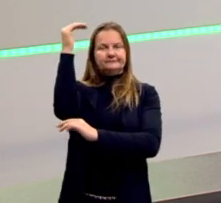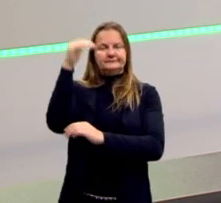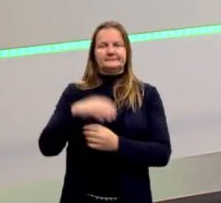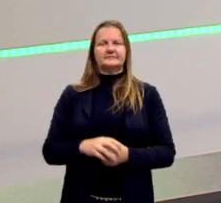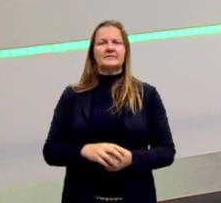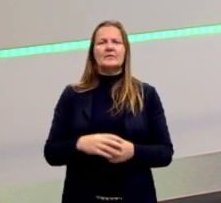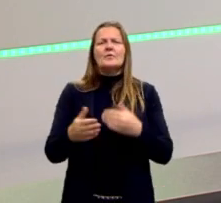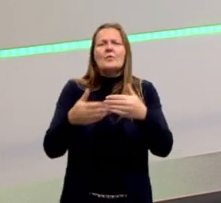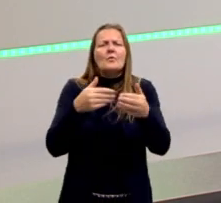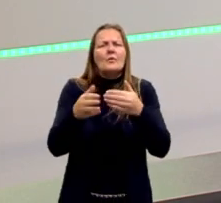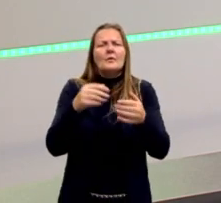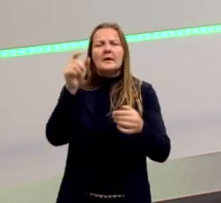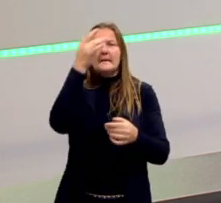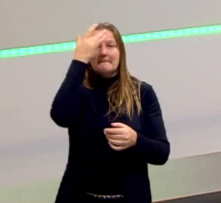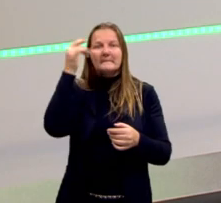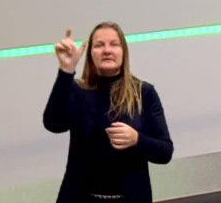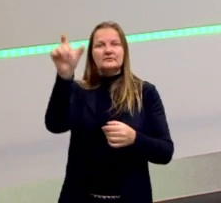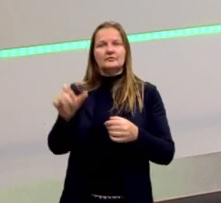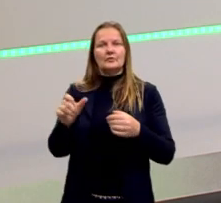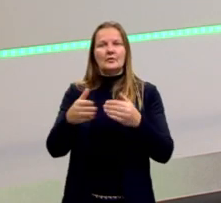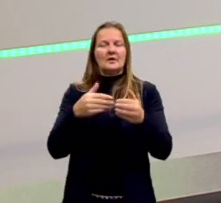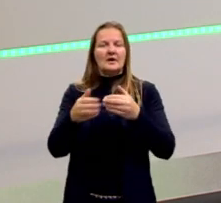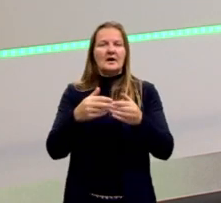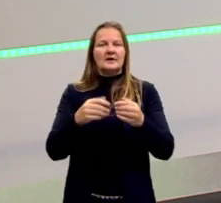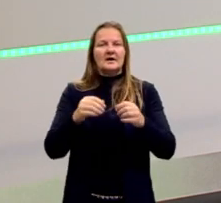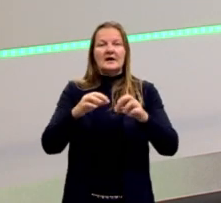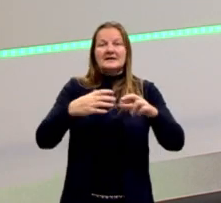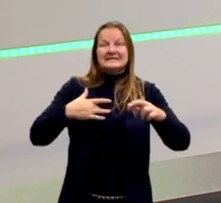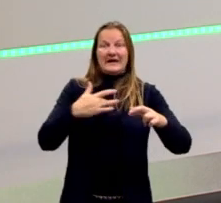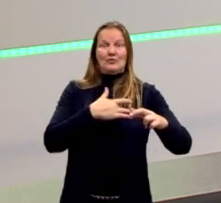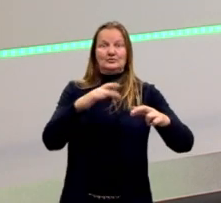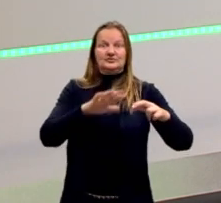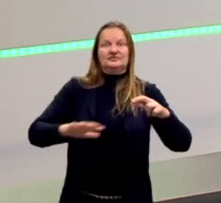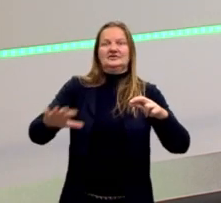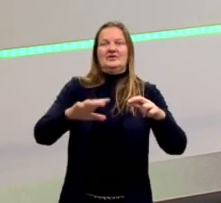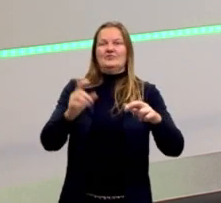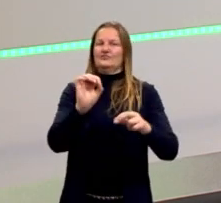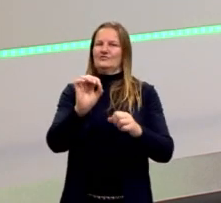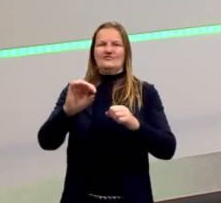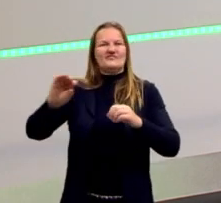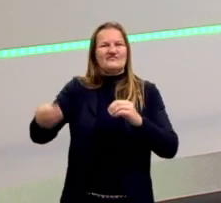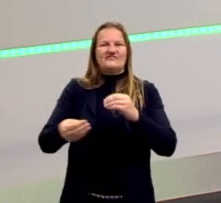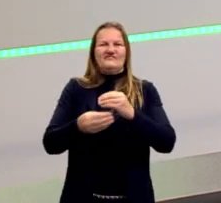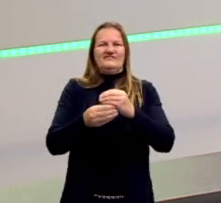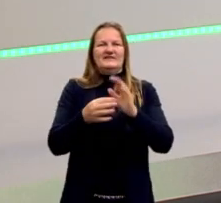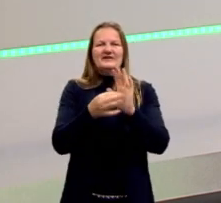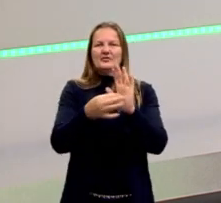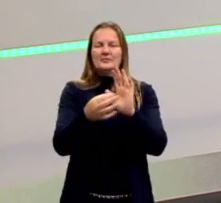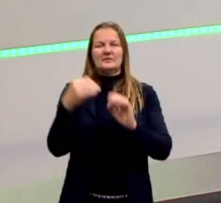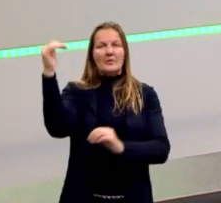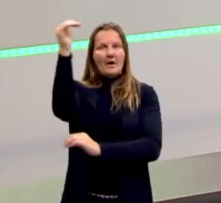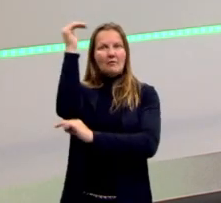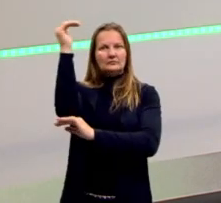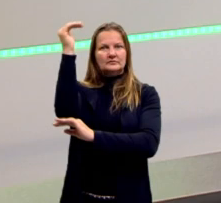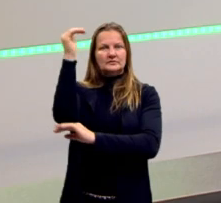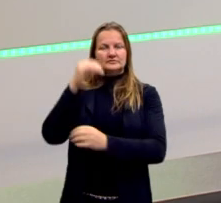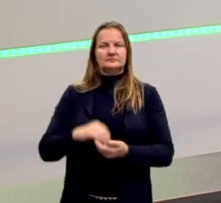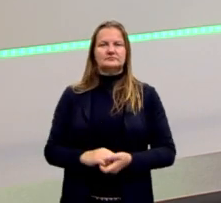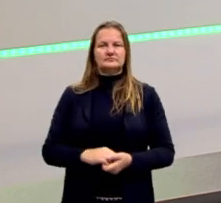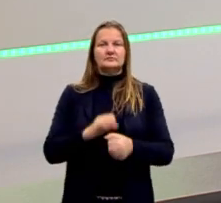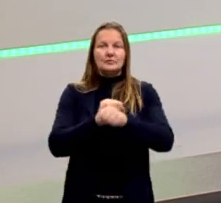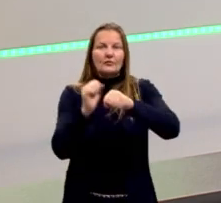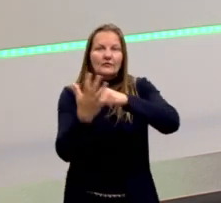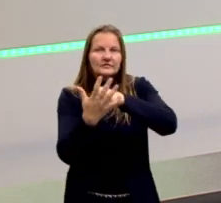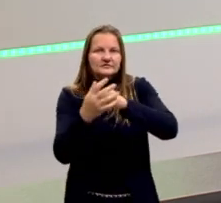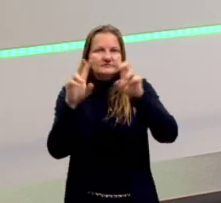qualquer outra pessoa que não seja da área da Medicina não é argumento de autoridade para falar sobre o coronavírus